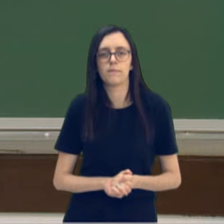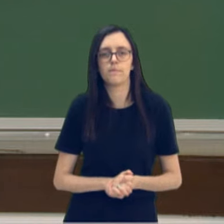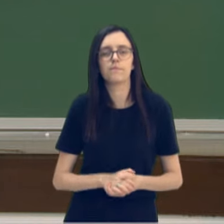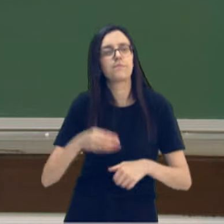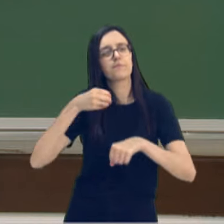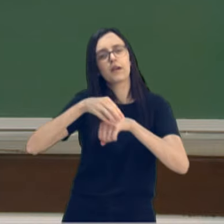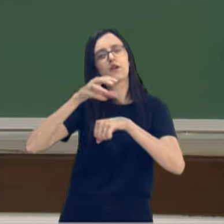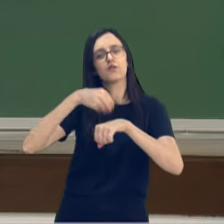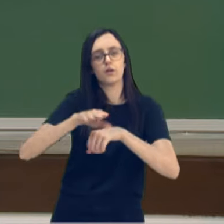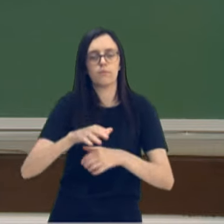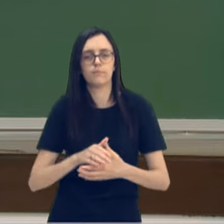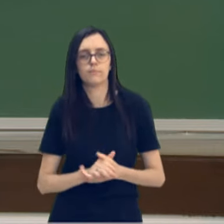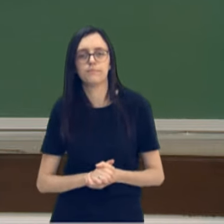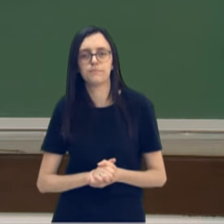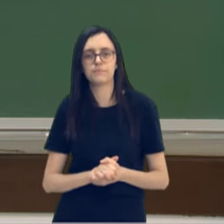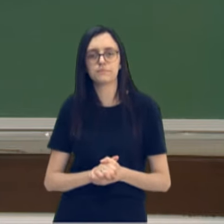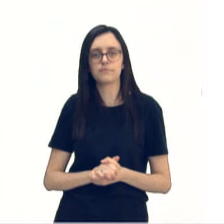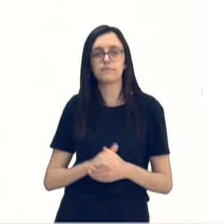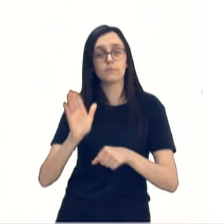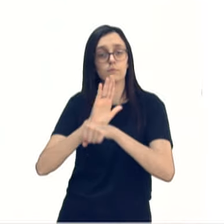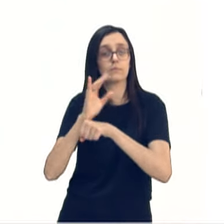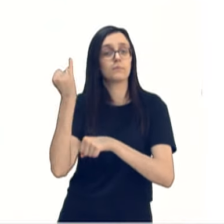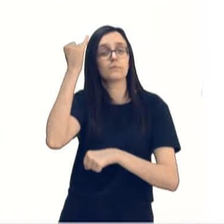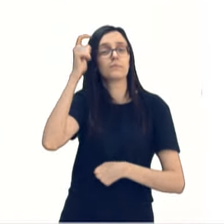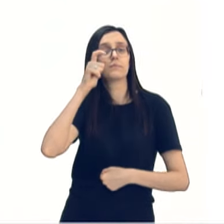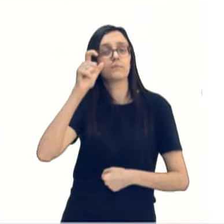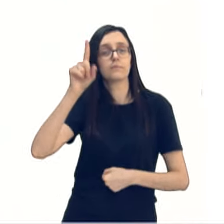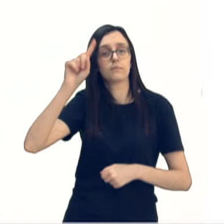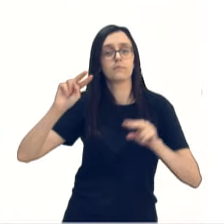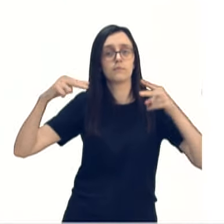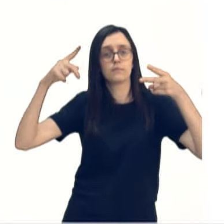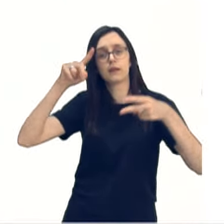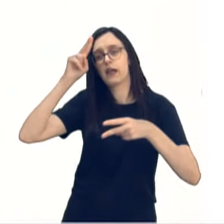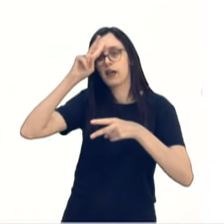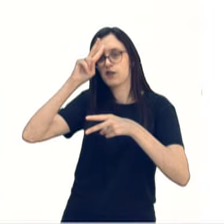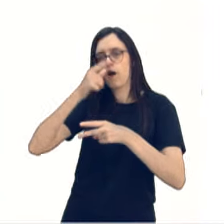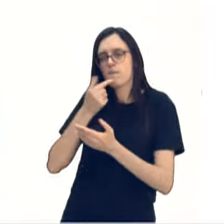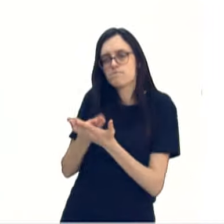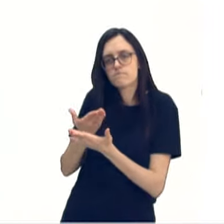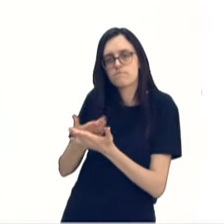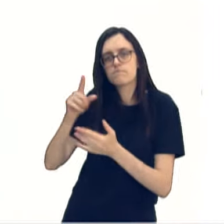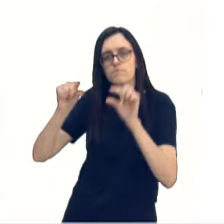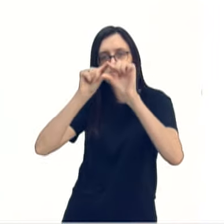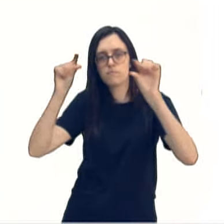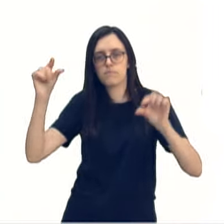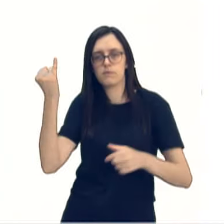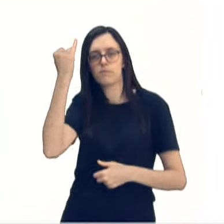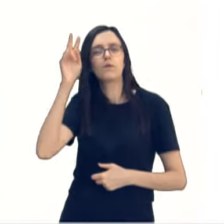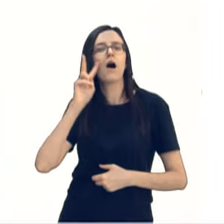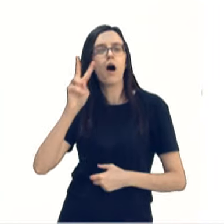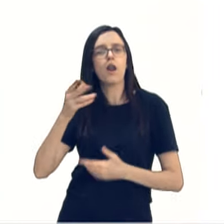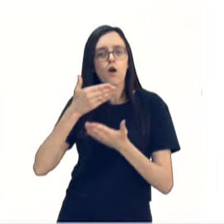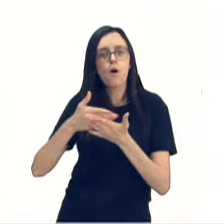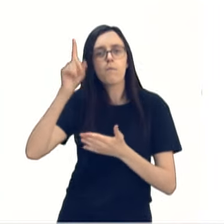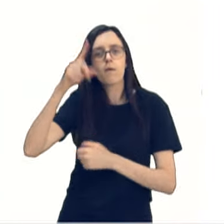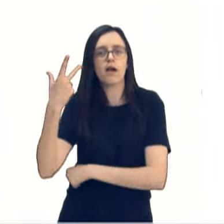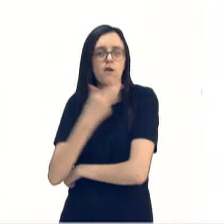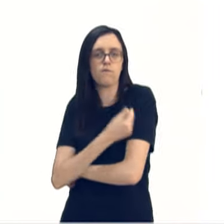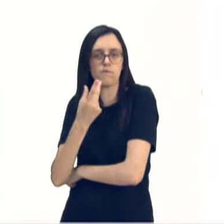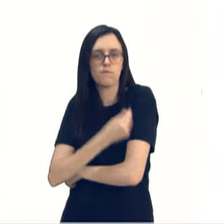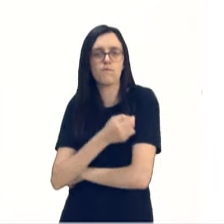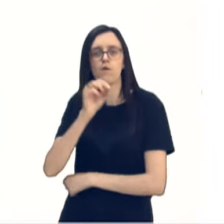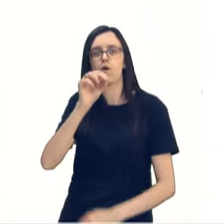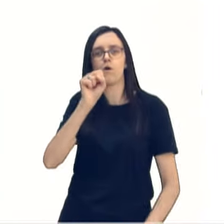Dicas para vocês. Um vídeo interessante, de novo, lá do historiador Eduardo Bueno, o início da cruzada de Oswaldo Cruz. Surgimento do